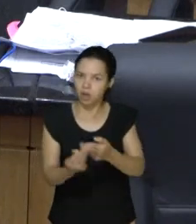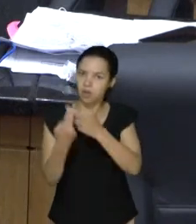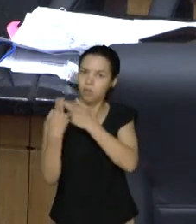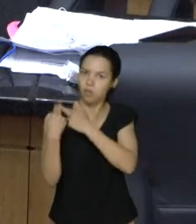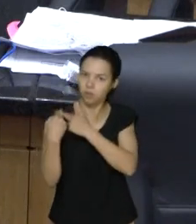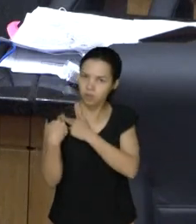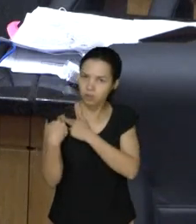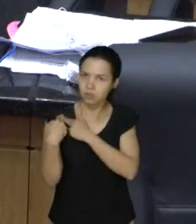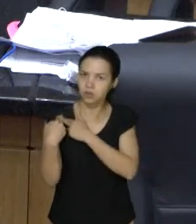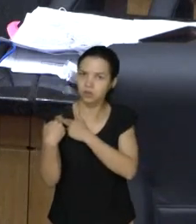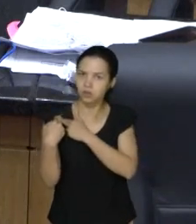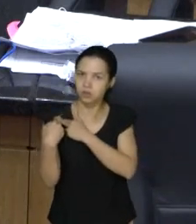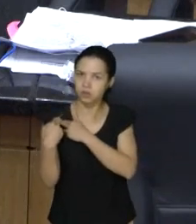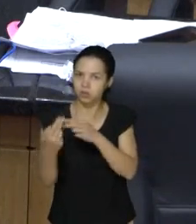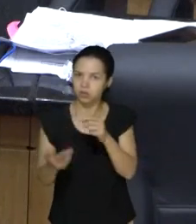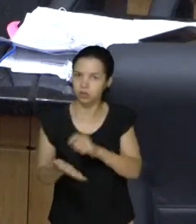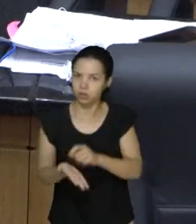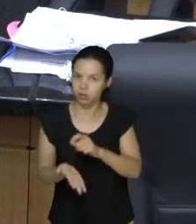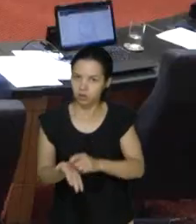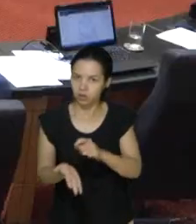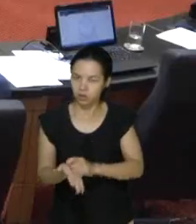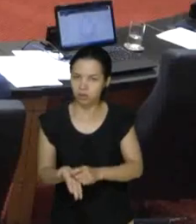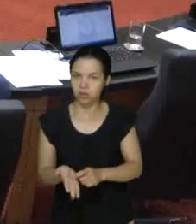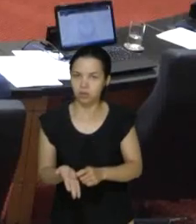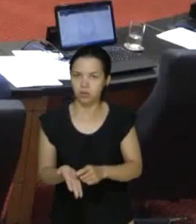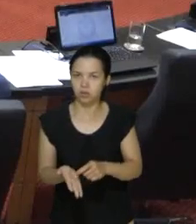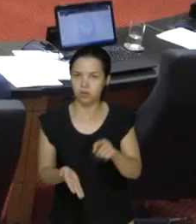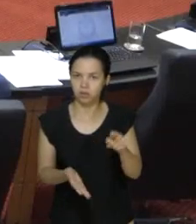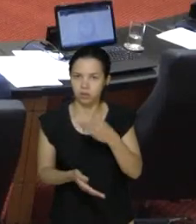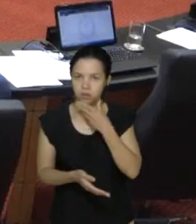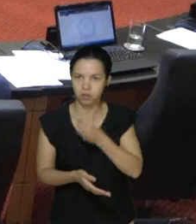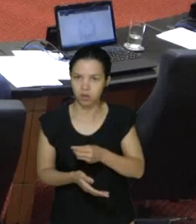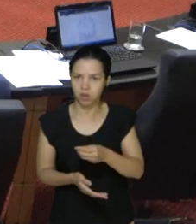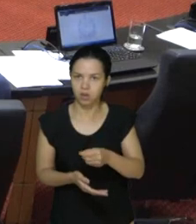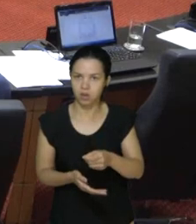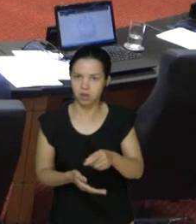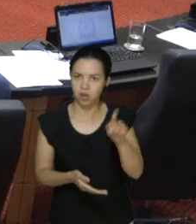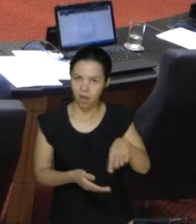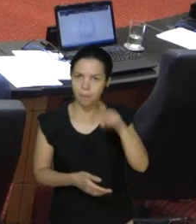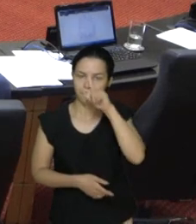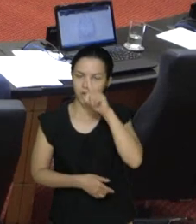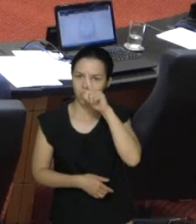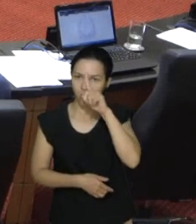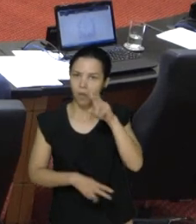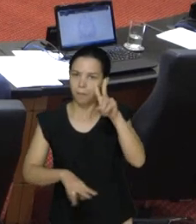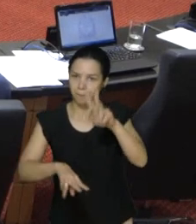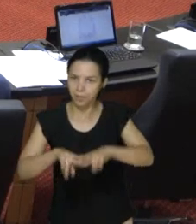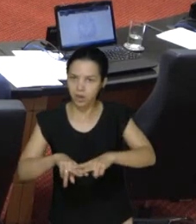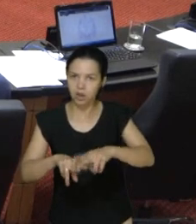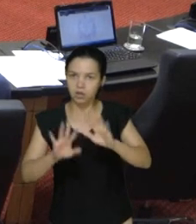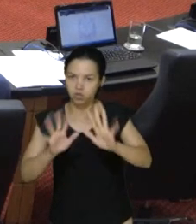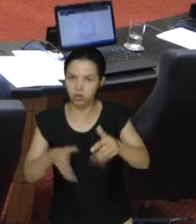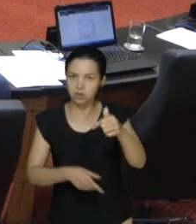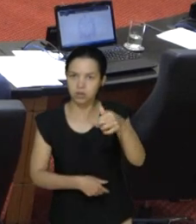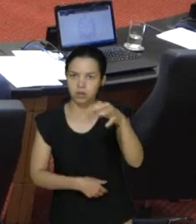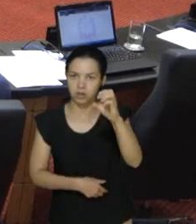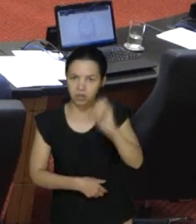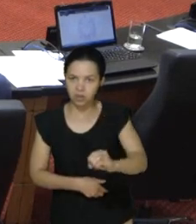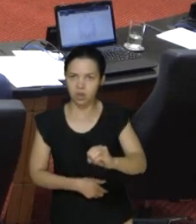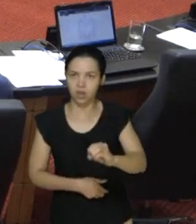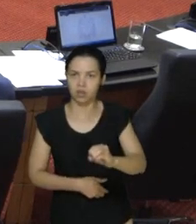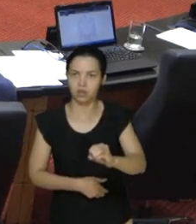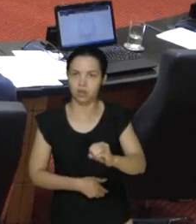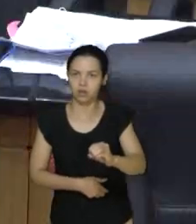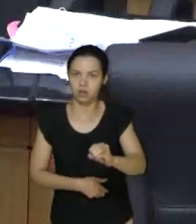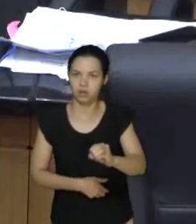É discricionário, deputada. O cara pode falar, ele não merece, ele é perigoso, ele já foi preso 70 vezes. Essa